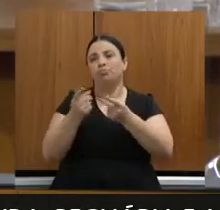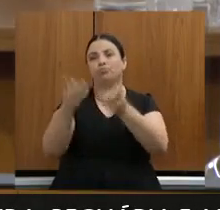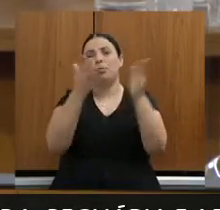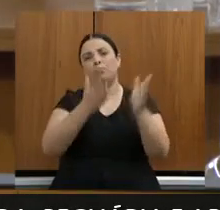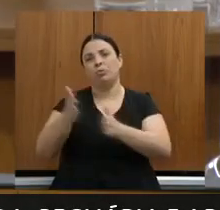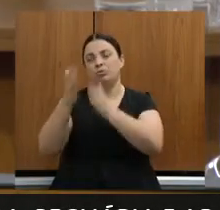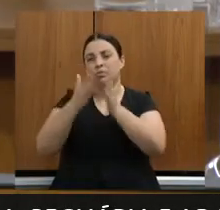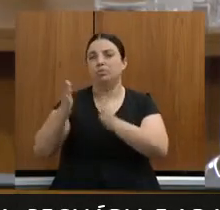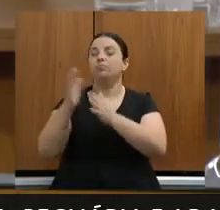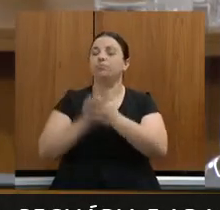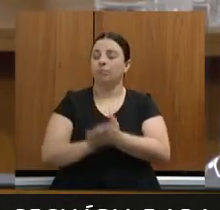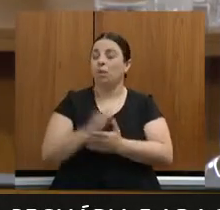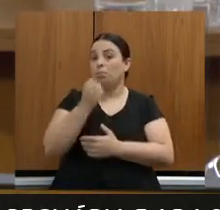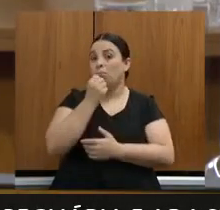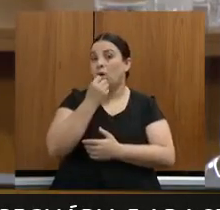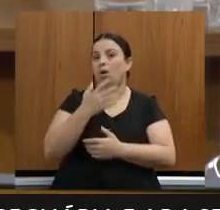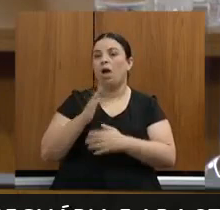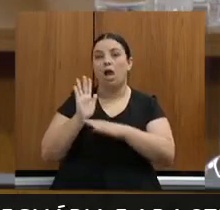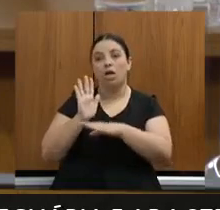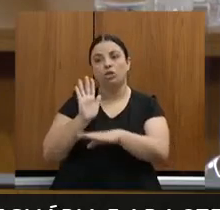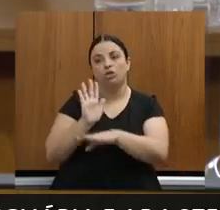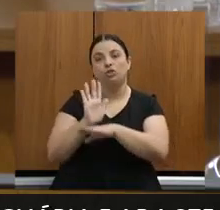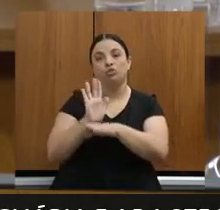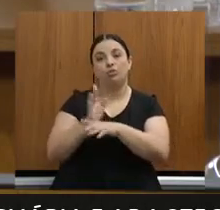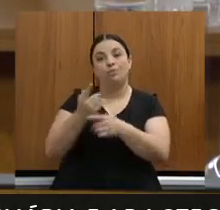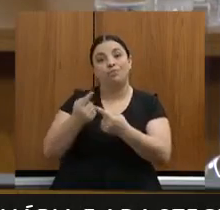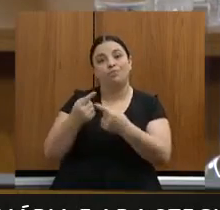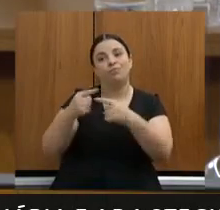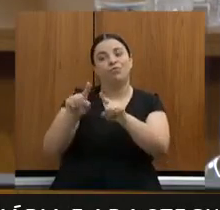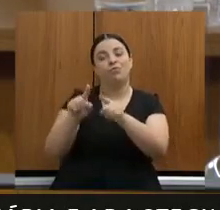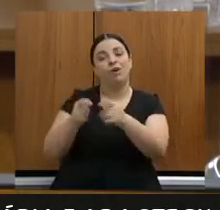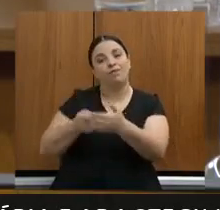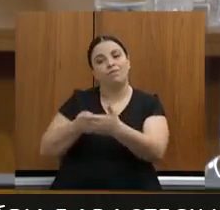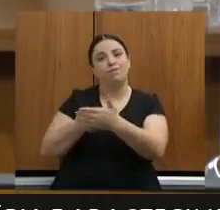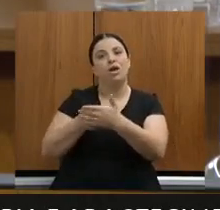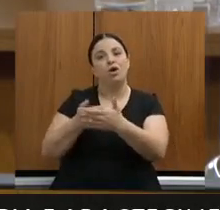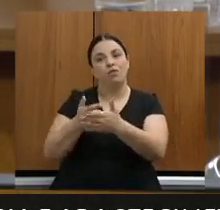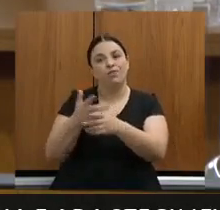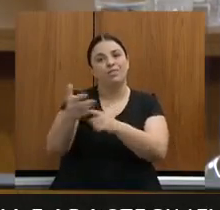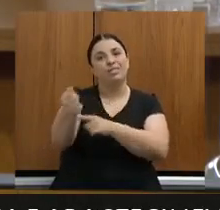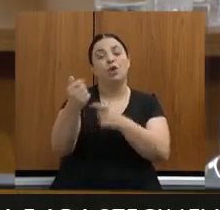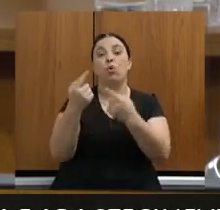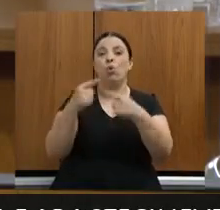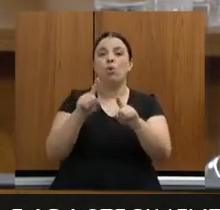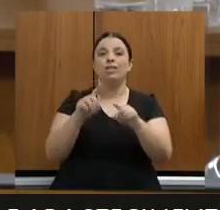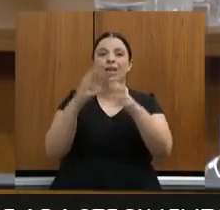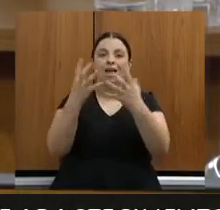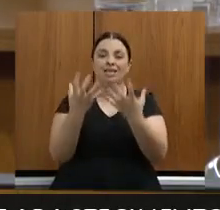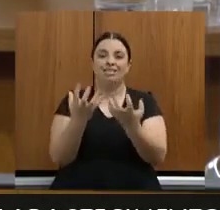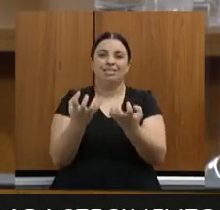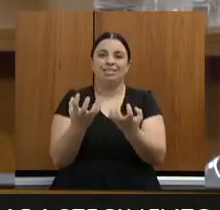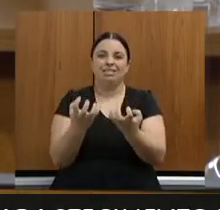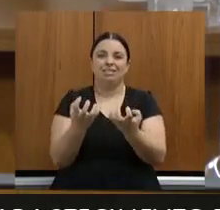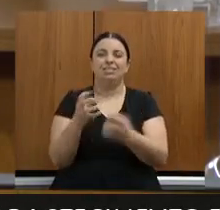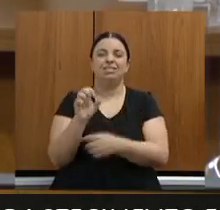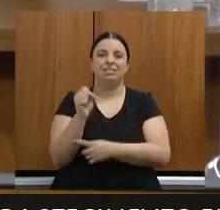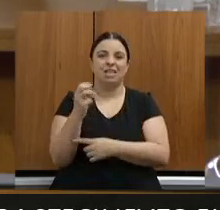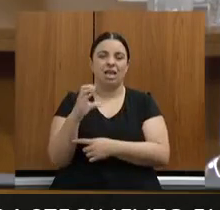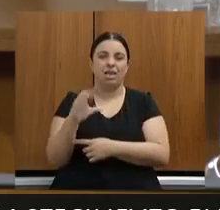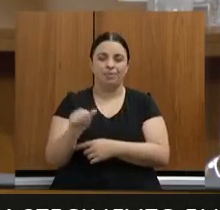seca tô indo agora também pode passar é a questão da nossa